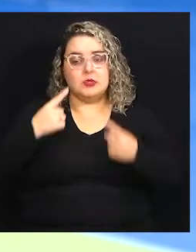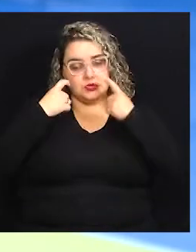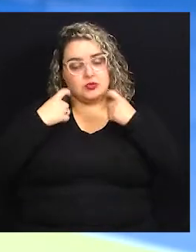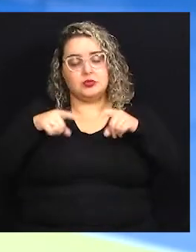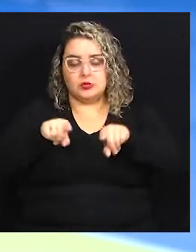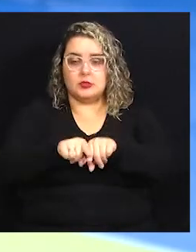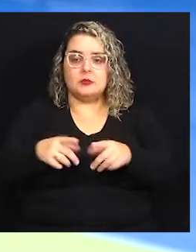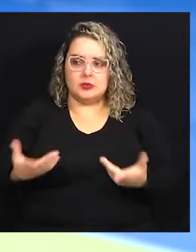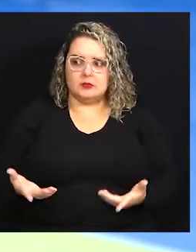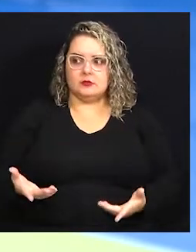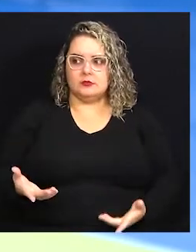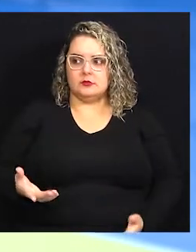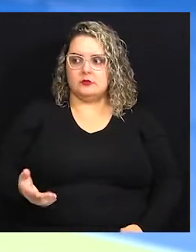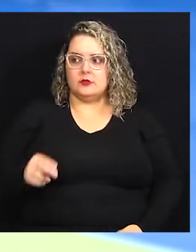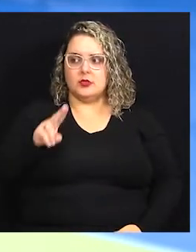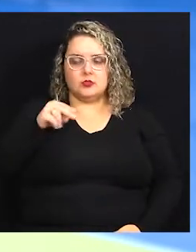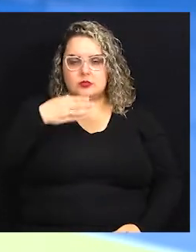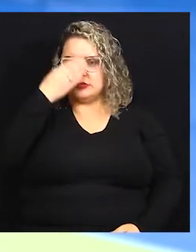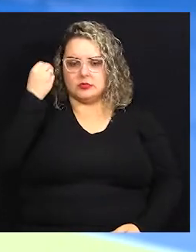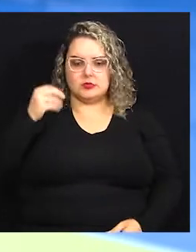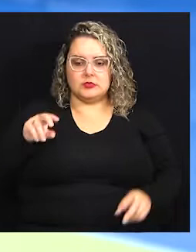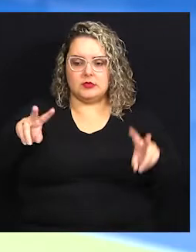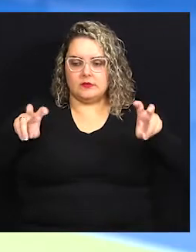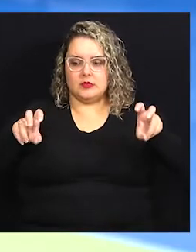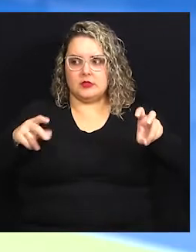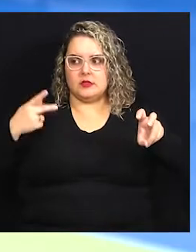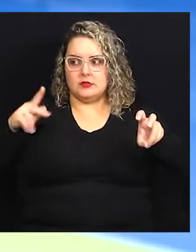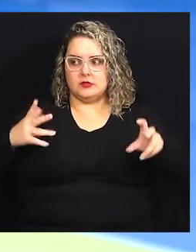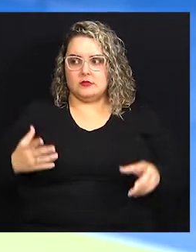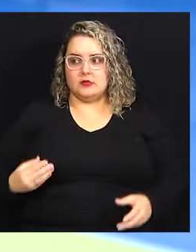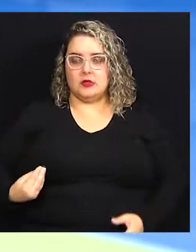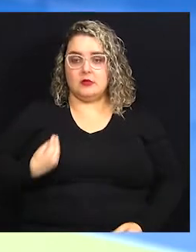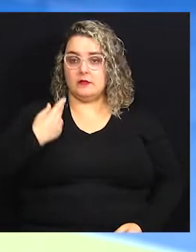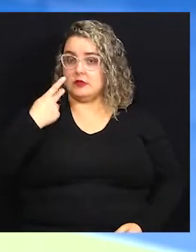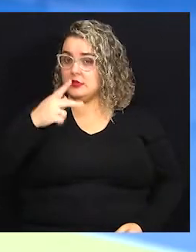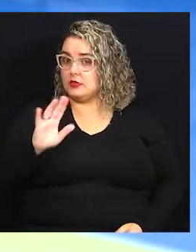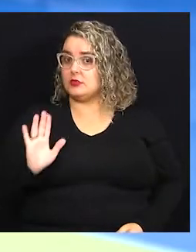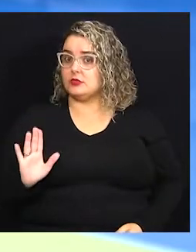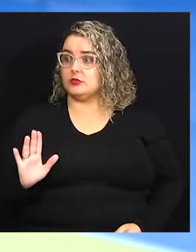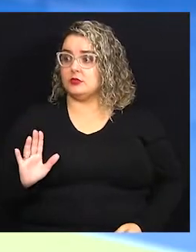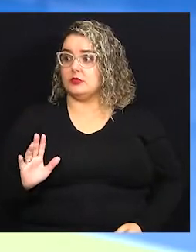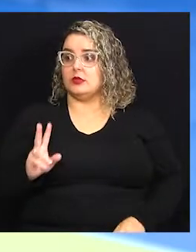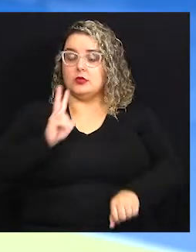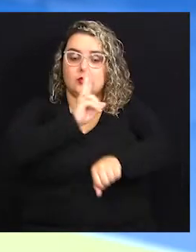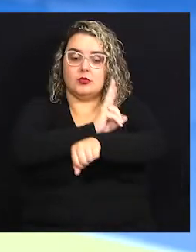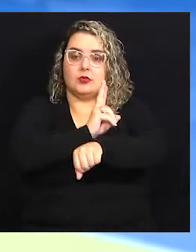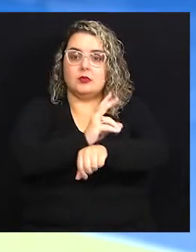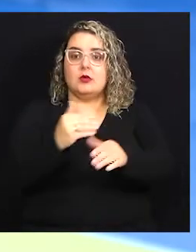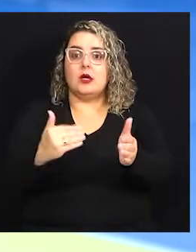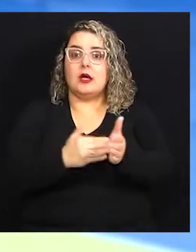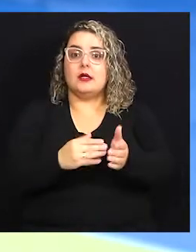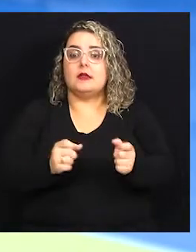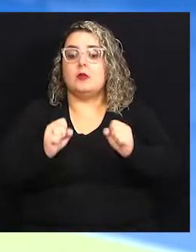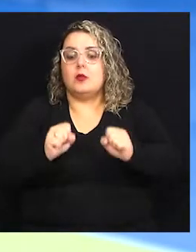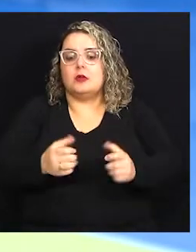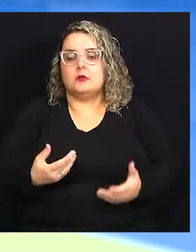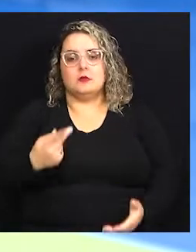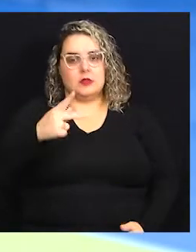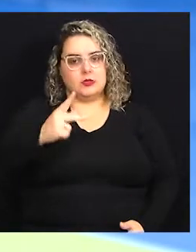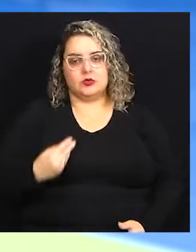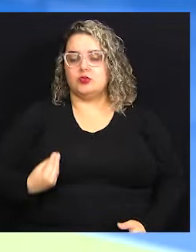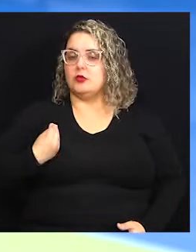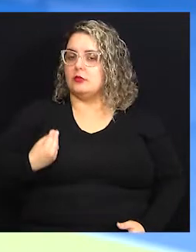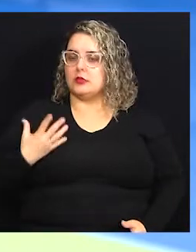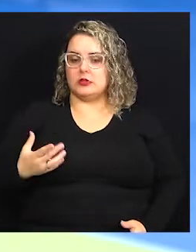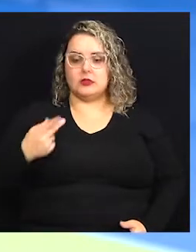eu não esqueço nunca essa frase dele: a vida ela é sua, cuidamos de você até onde podemos, mas a vida ela é sua. Chega